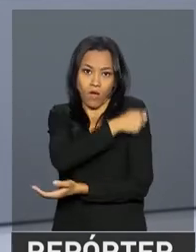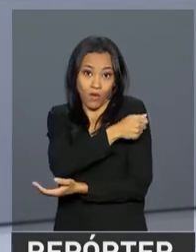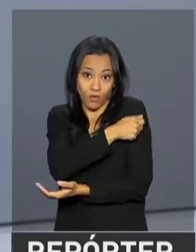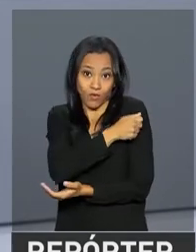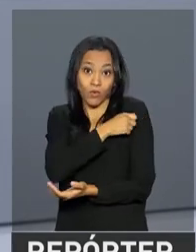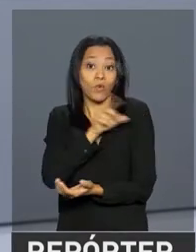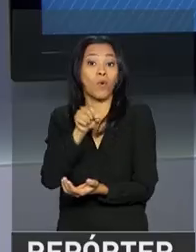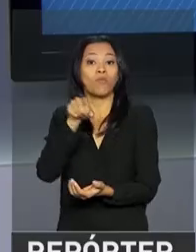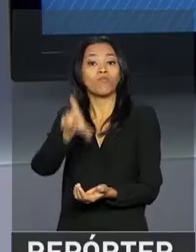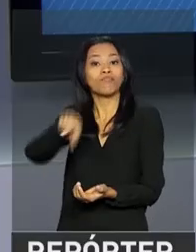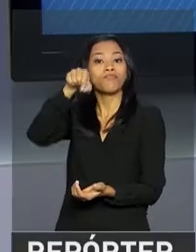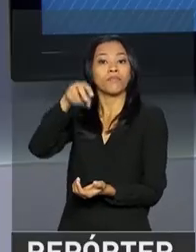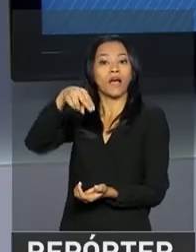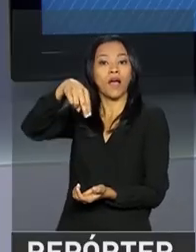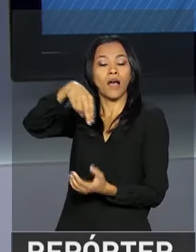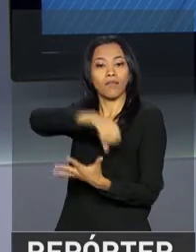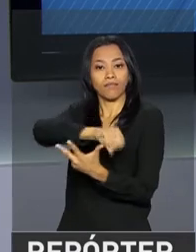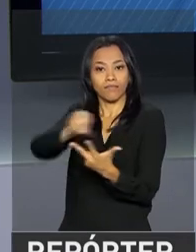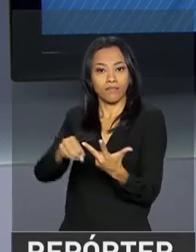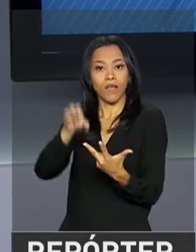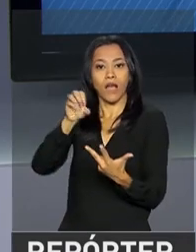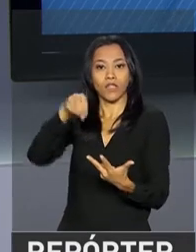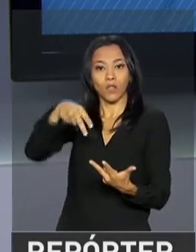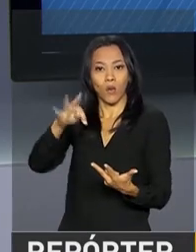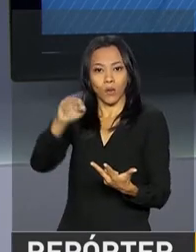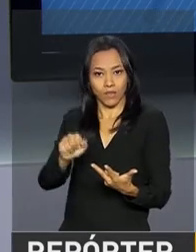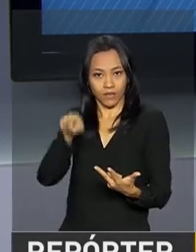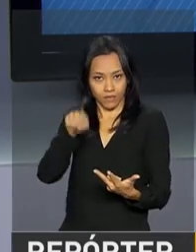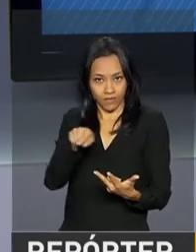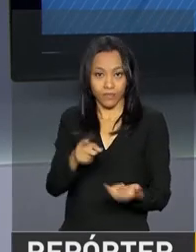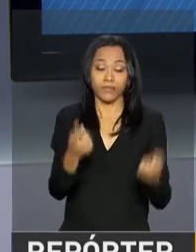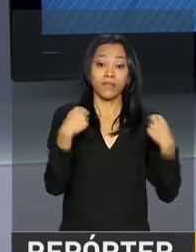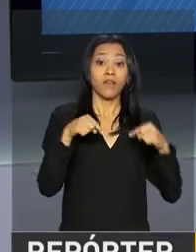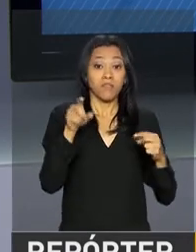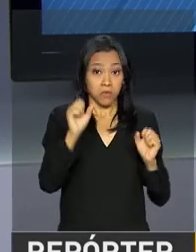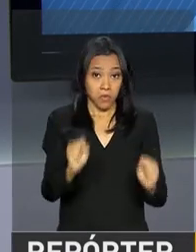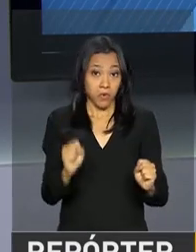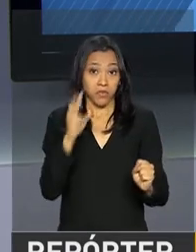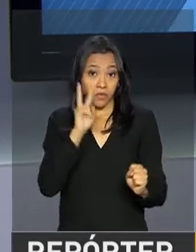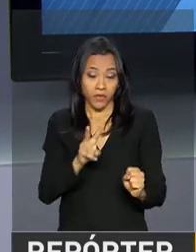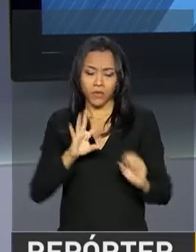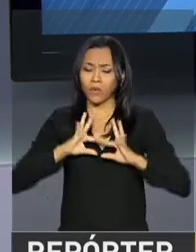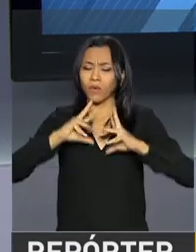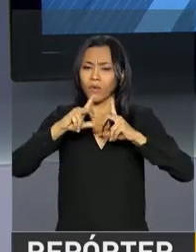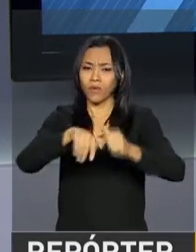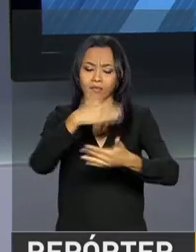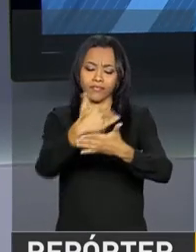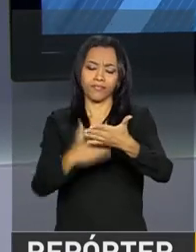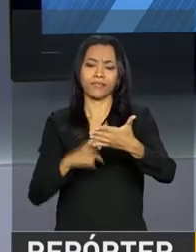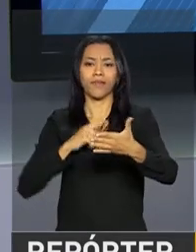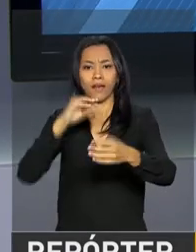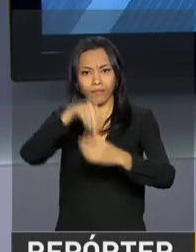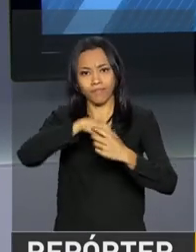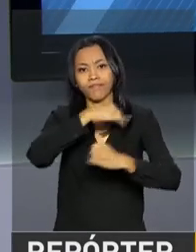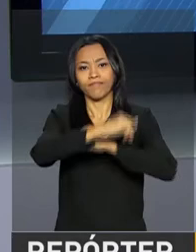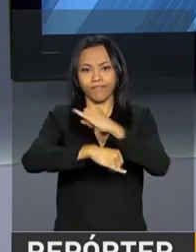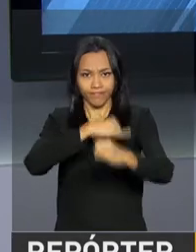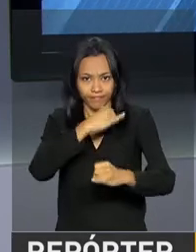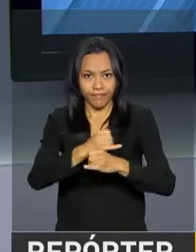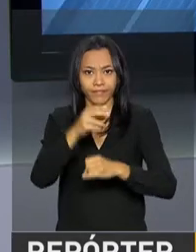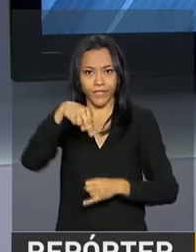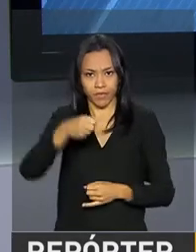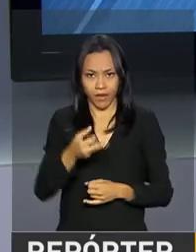enem nós ficamos por aqui você pode rever as reportagens no youtube e toda nossa programação também está na página da